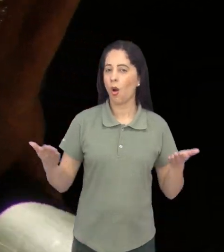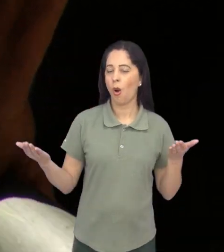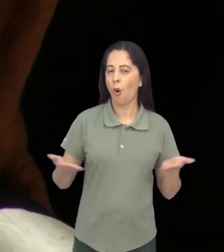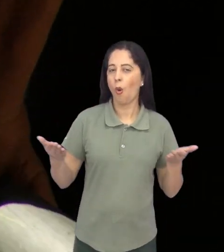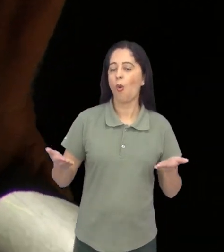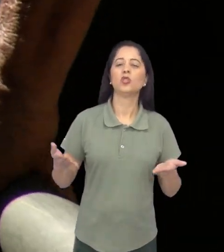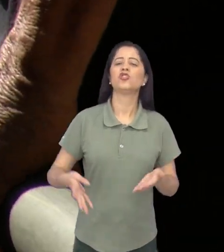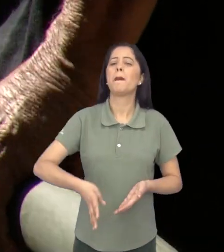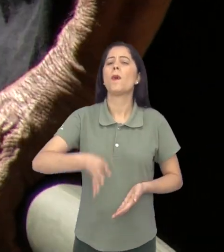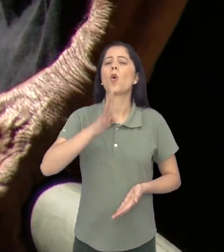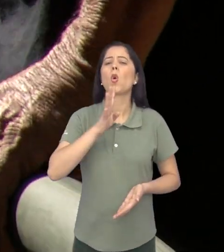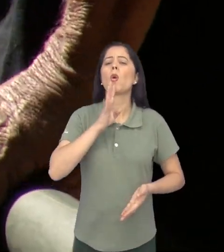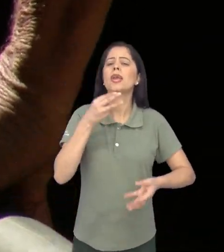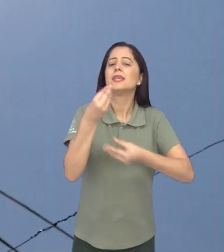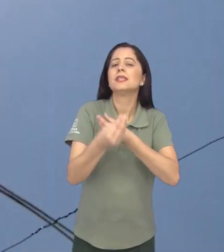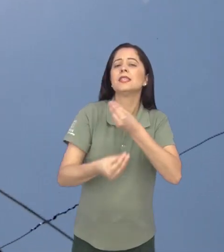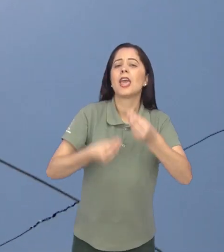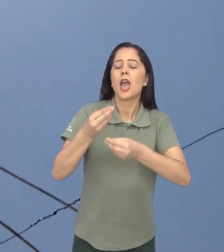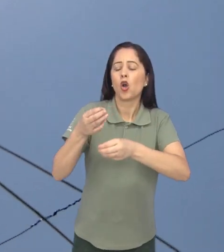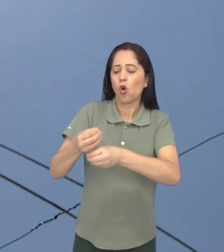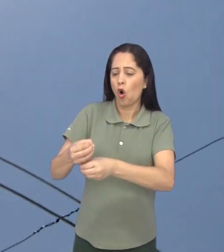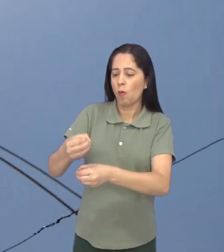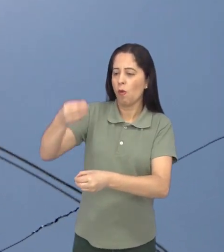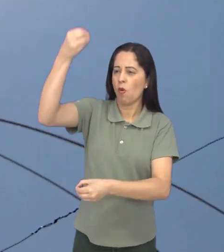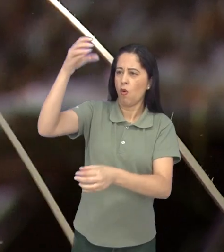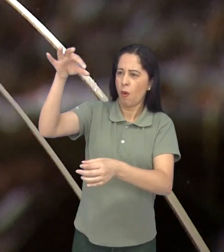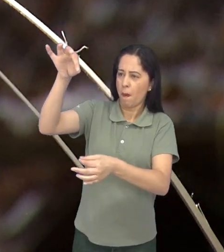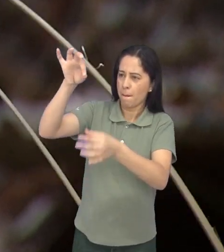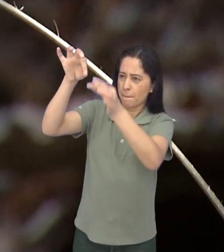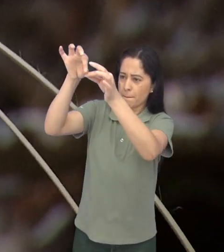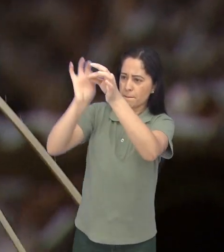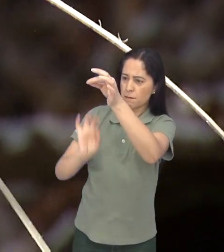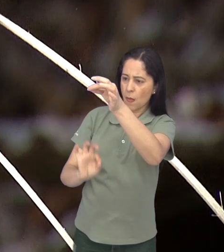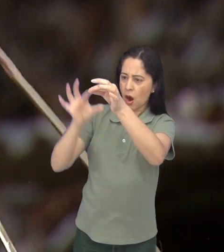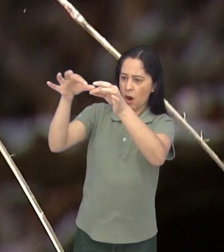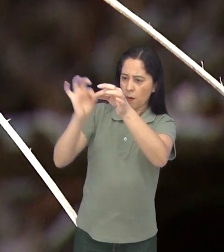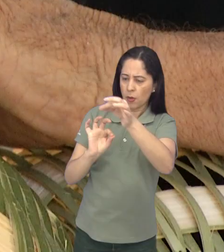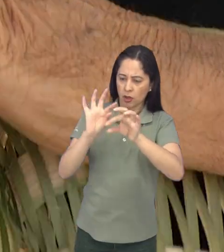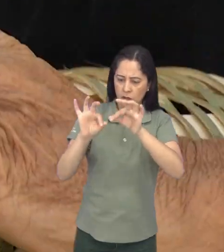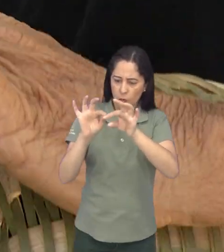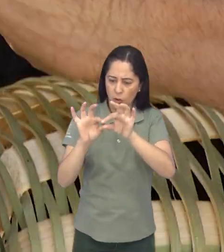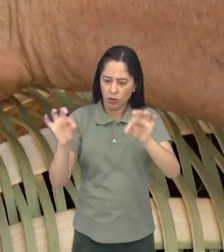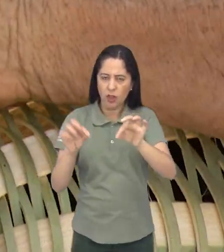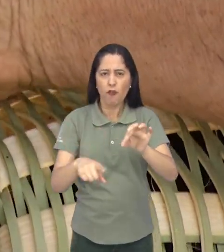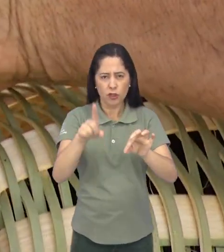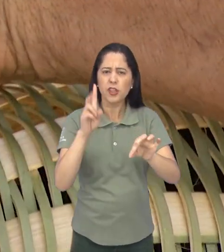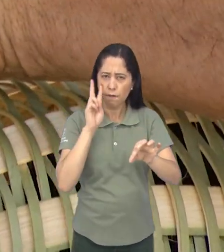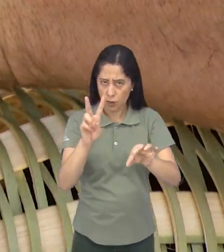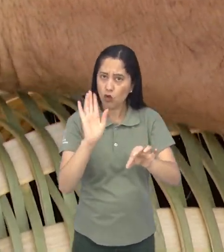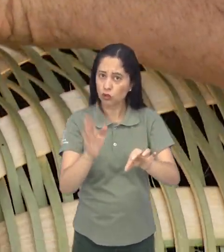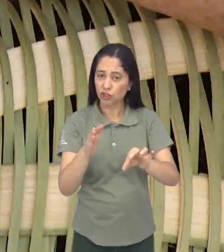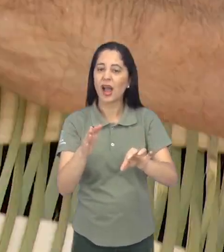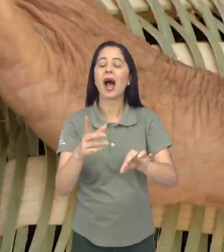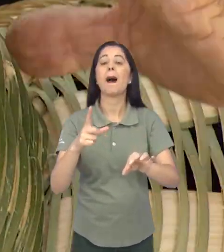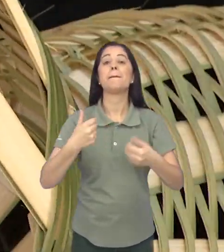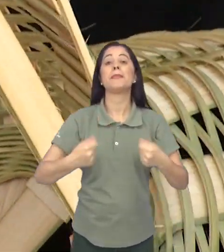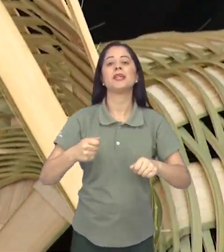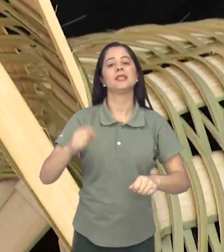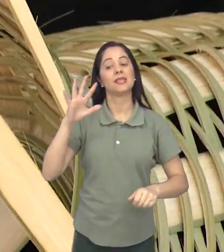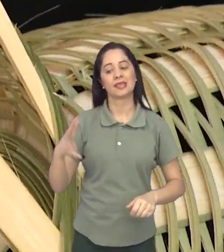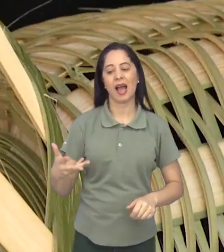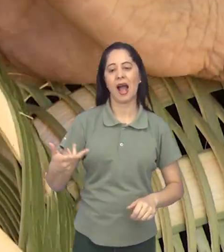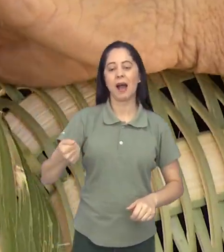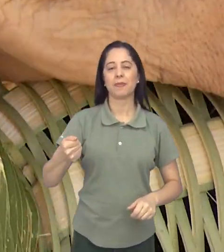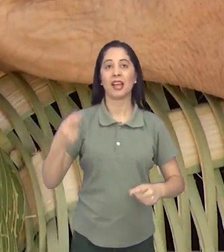Hoje vamos conhecer a tecelagem em bambu. Você já ouviu falar? É uma arte que combina habilidade